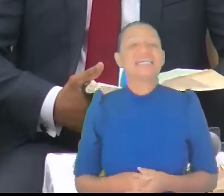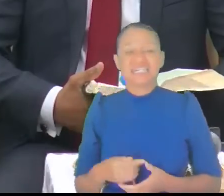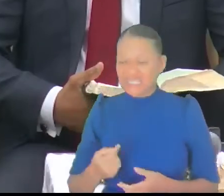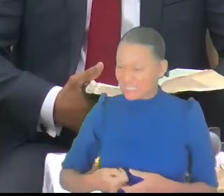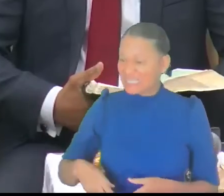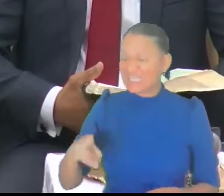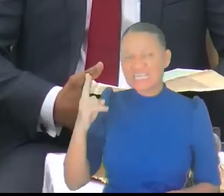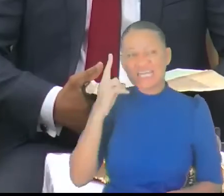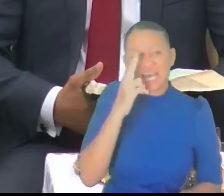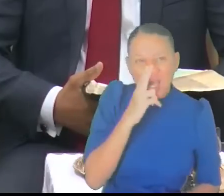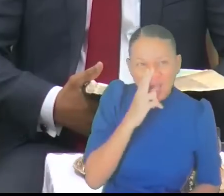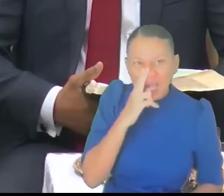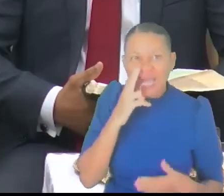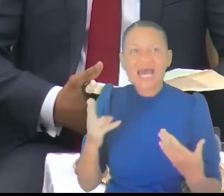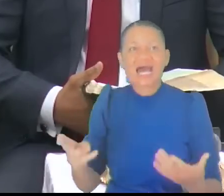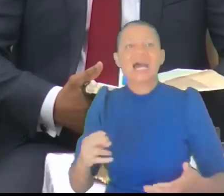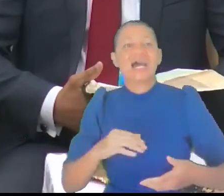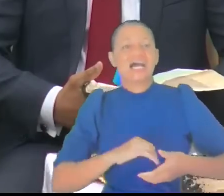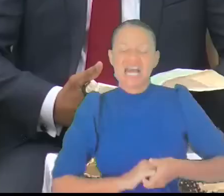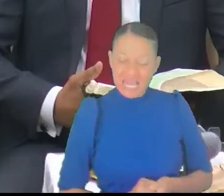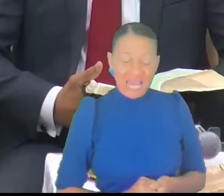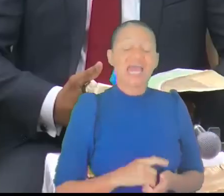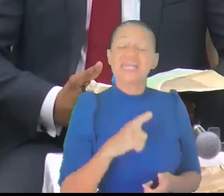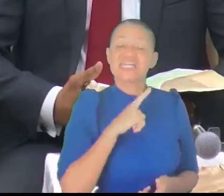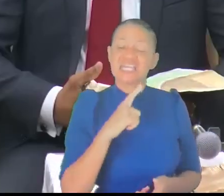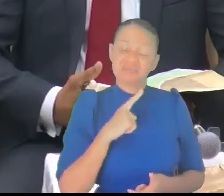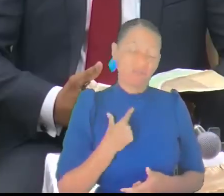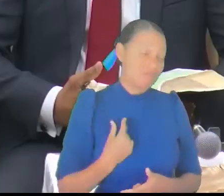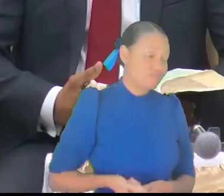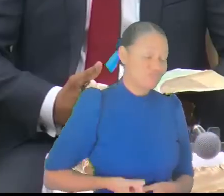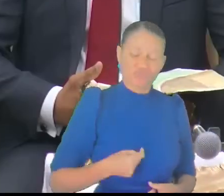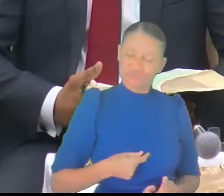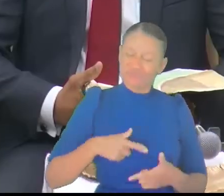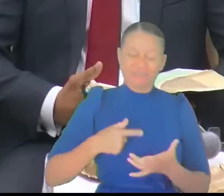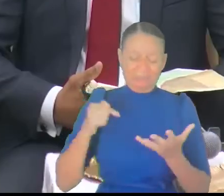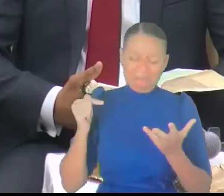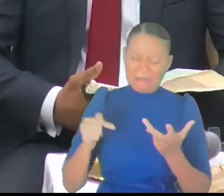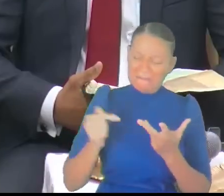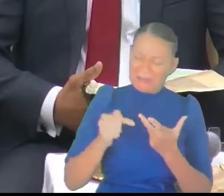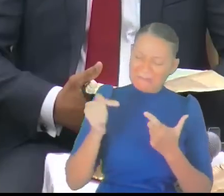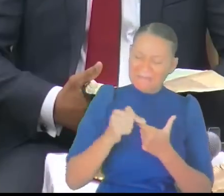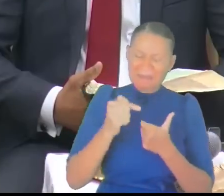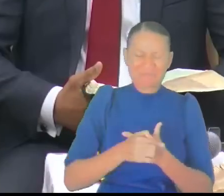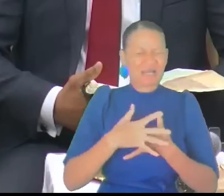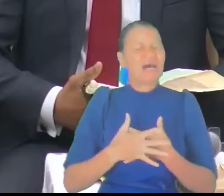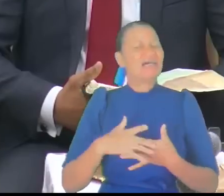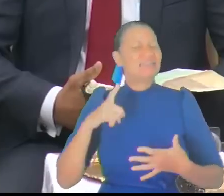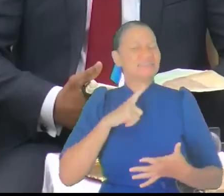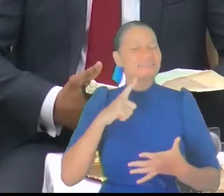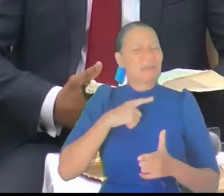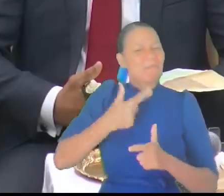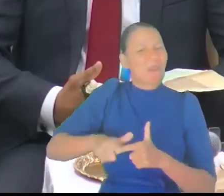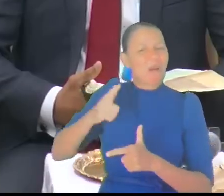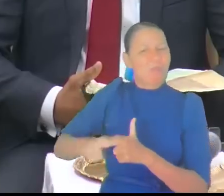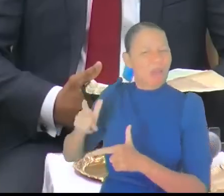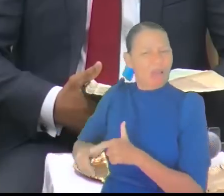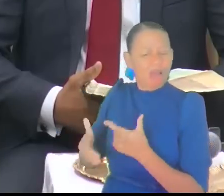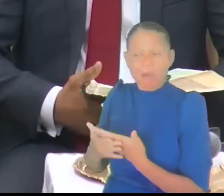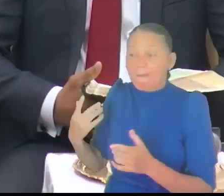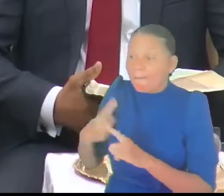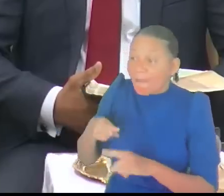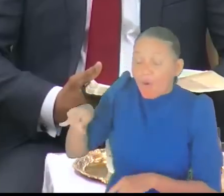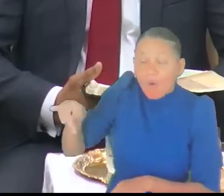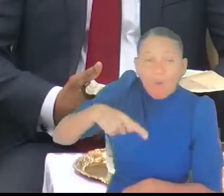crente cheio de nó pelas costas. Louvado seja o nome do Senhor. O que é isso? É porque a luz dele ainda